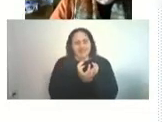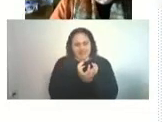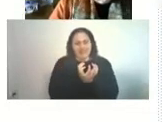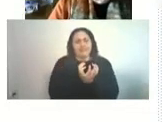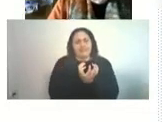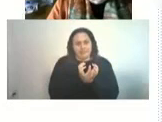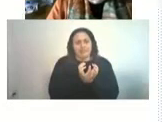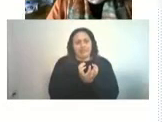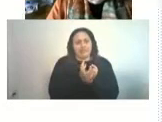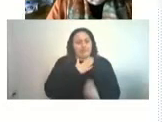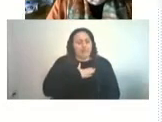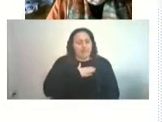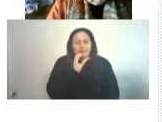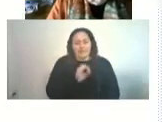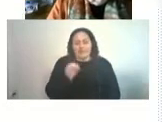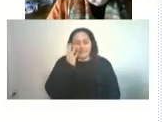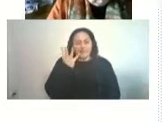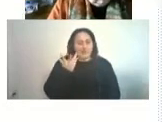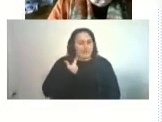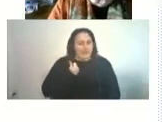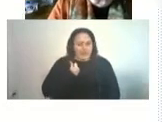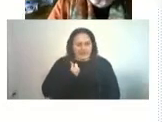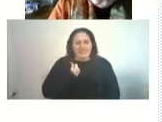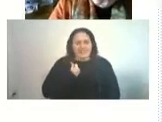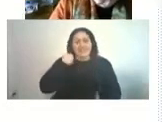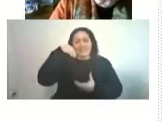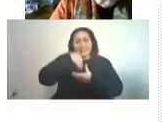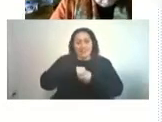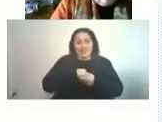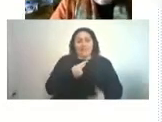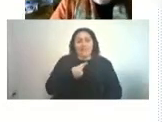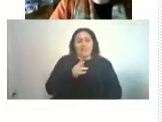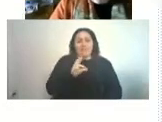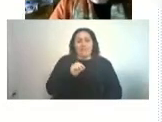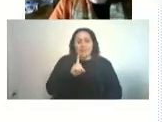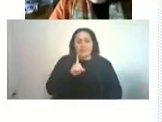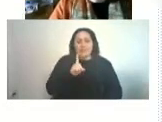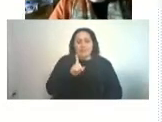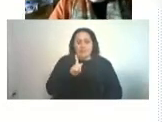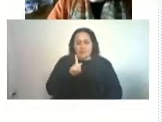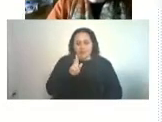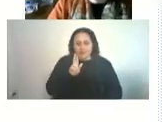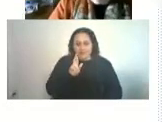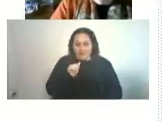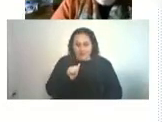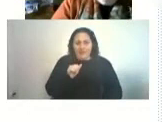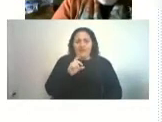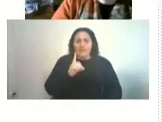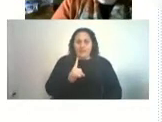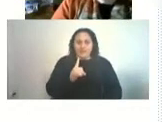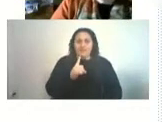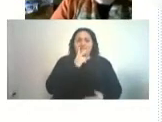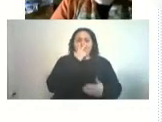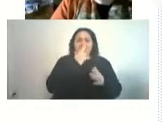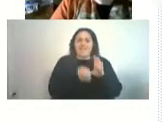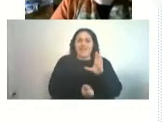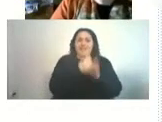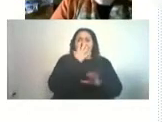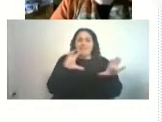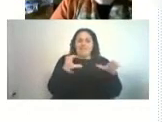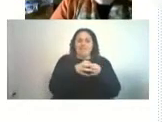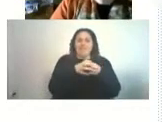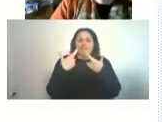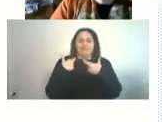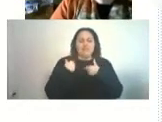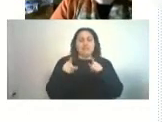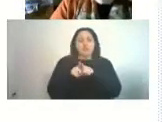eu tenho, que é maravilhosa, né? Na Prograde, que faz a Prograde, né? E o apoio, né? O